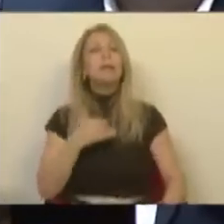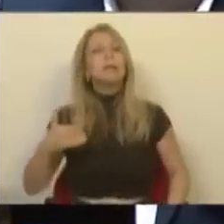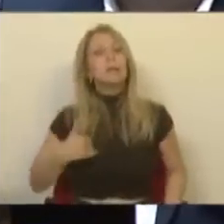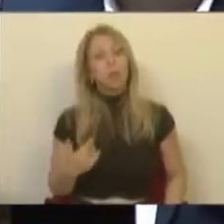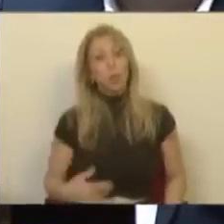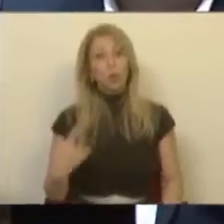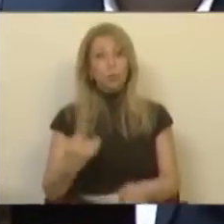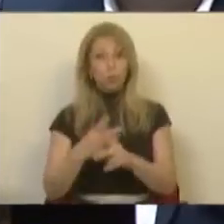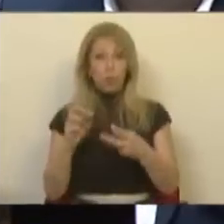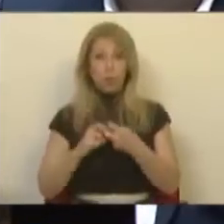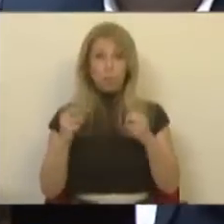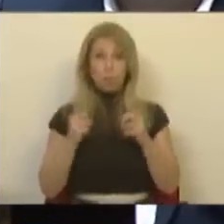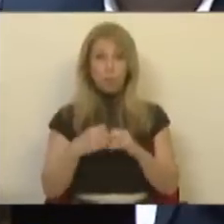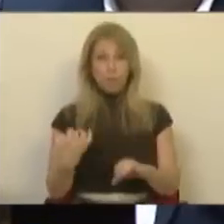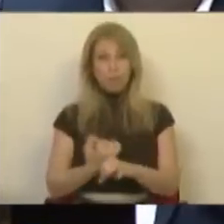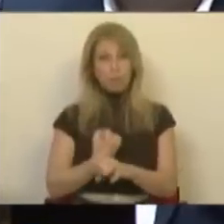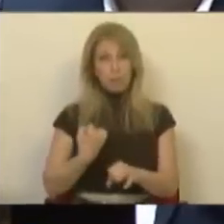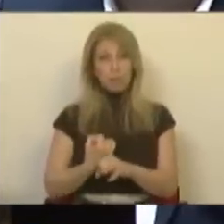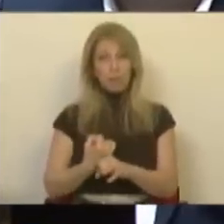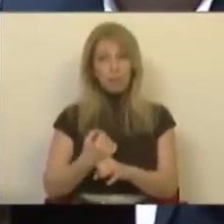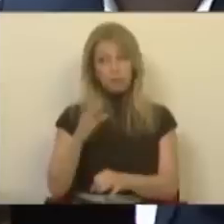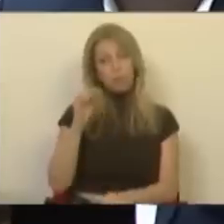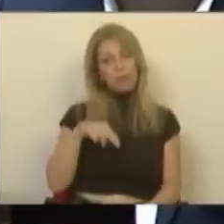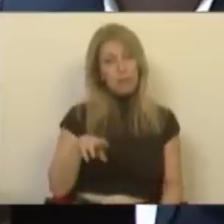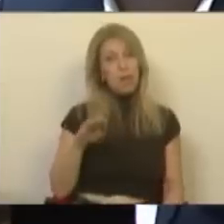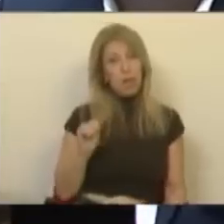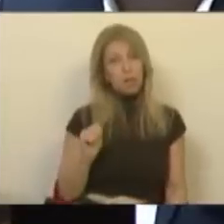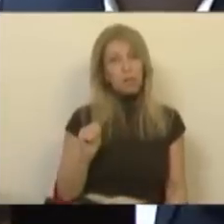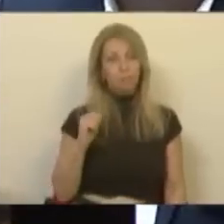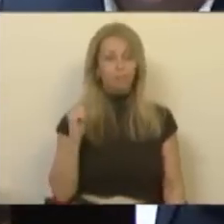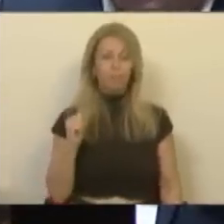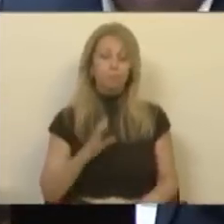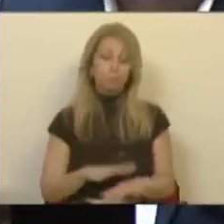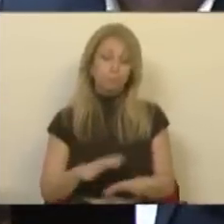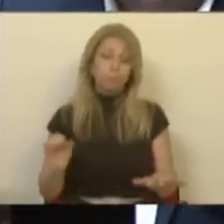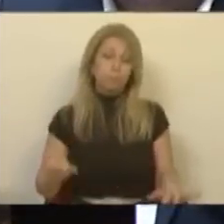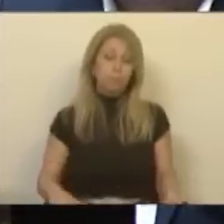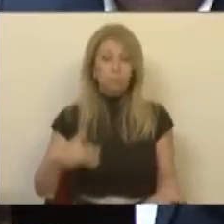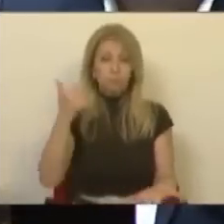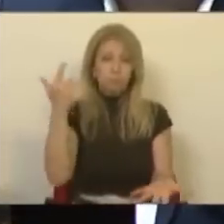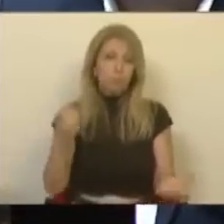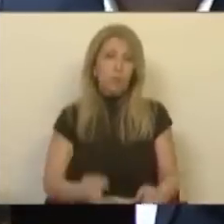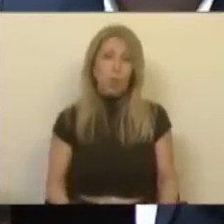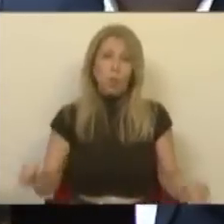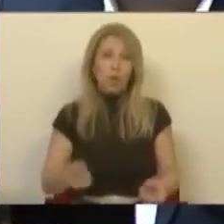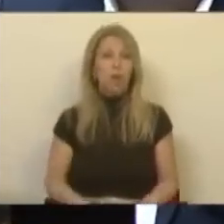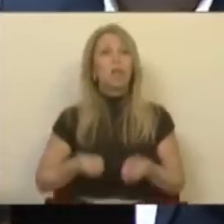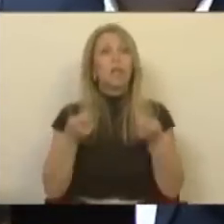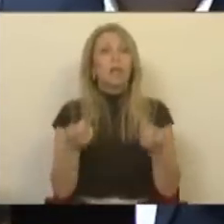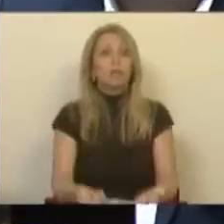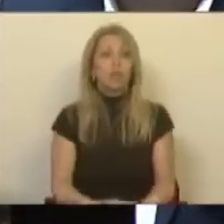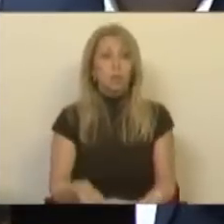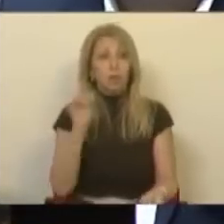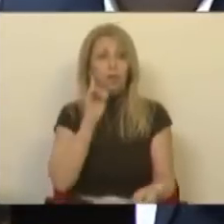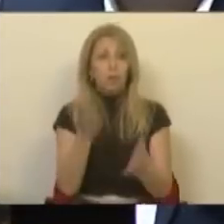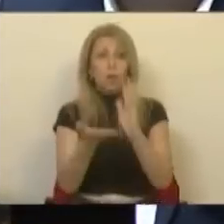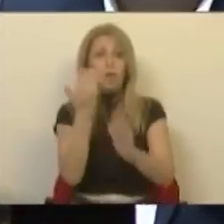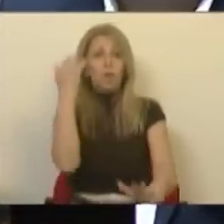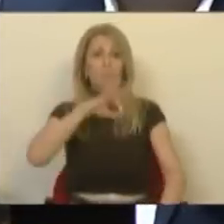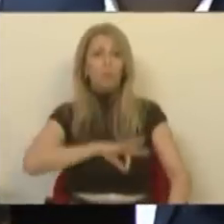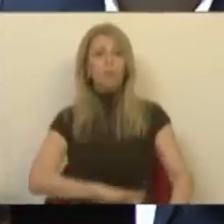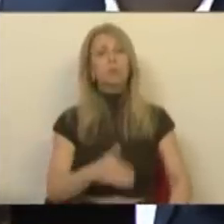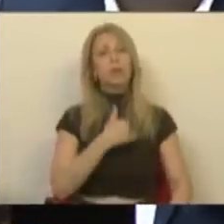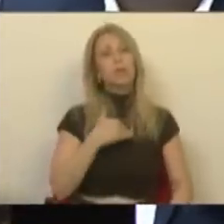porque os problemas do serviço Nacional de saúde resultam do desenvolvimento e da desvalorização dos Profissionais de Saúde e não se